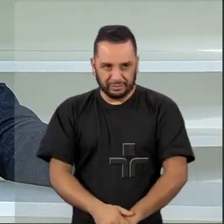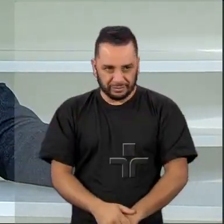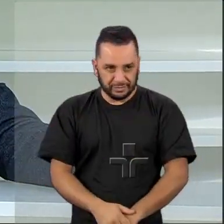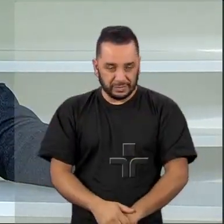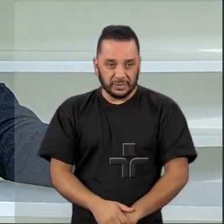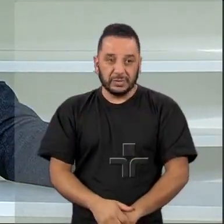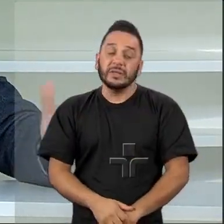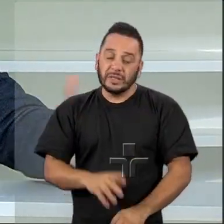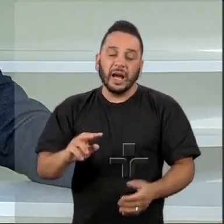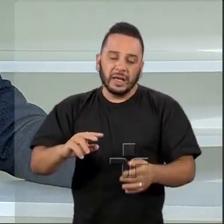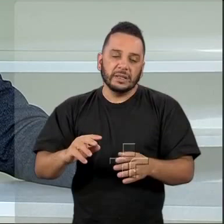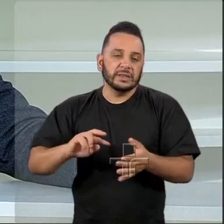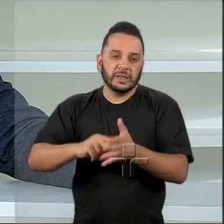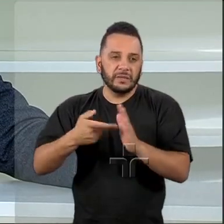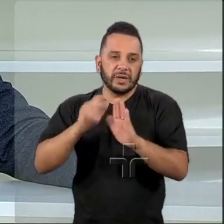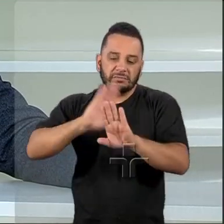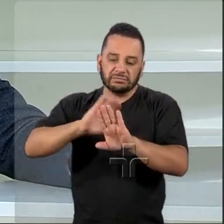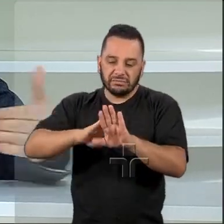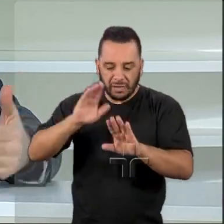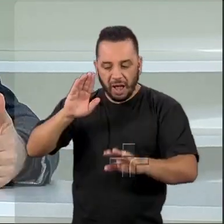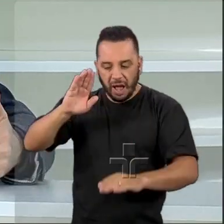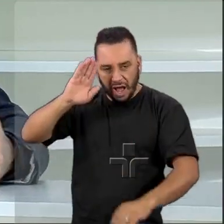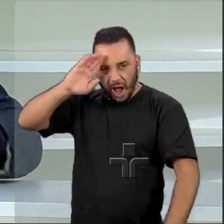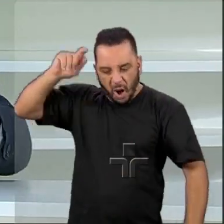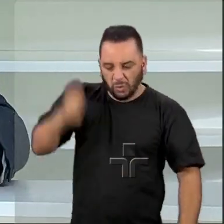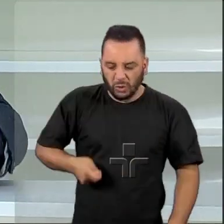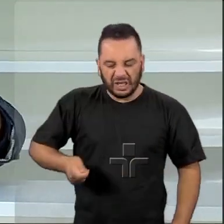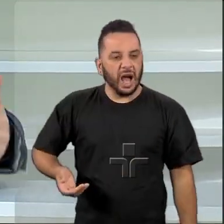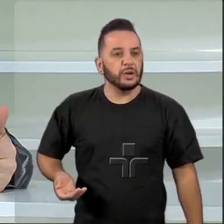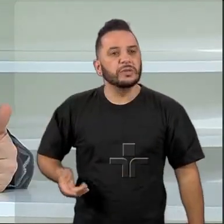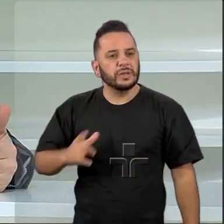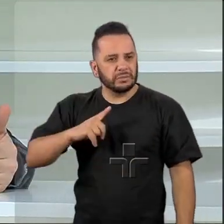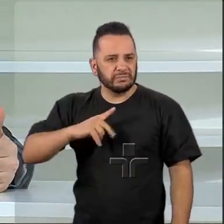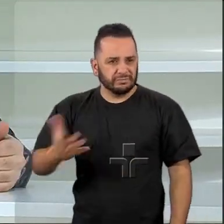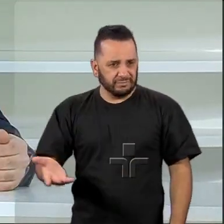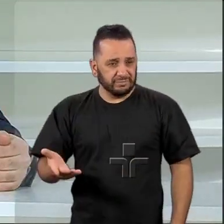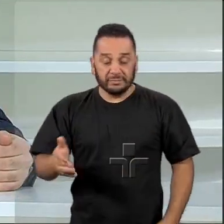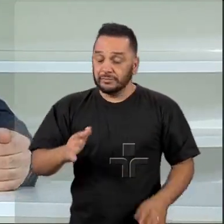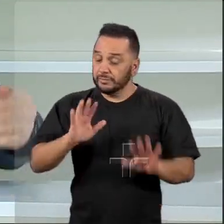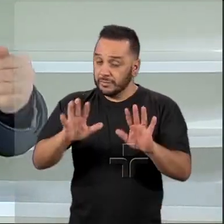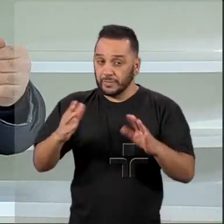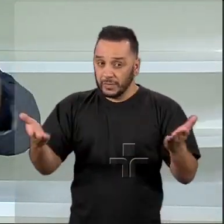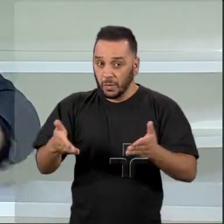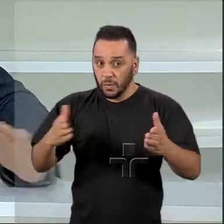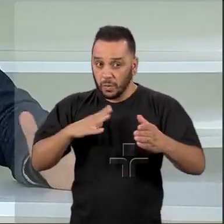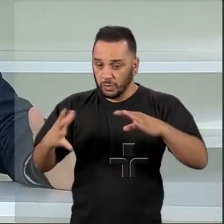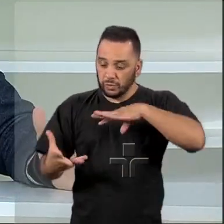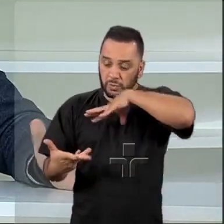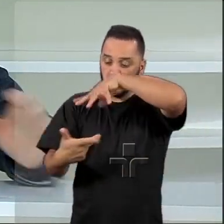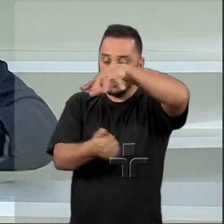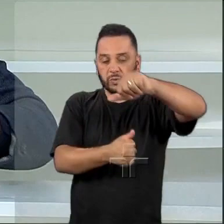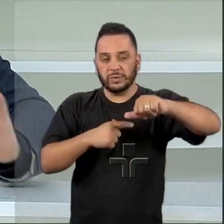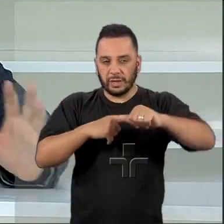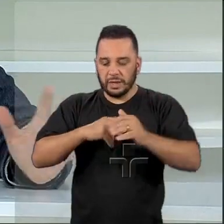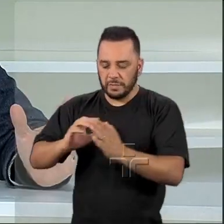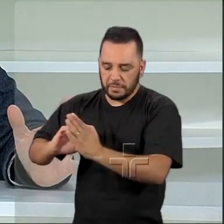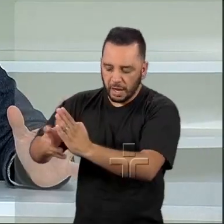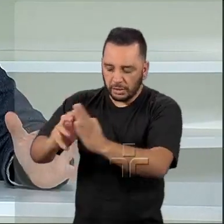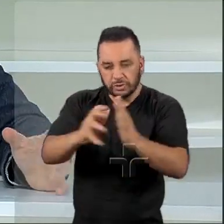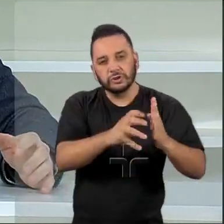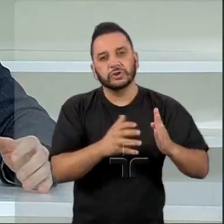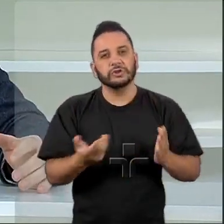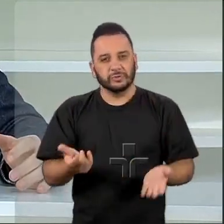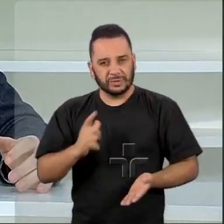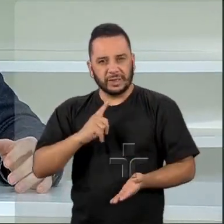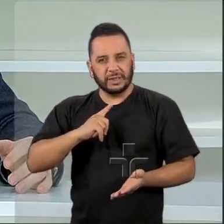opção autoritária. A opção autoritária vem daí. O que acontece é o seguinte, o que a gente está vendo no mundo é movimentos-partido ou